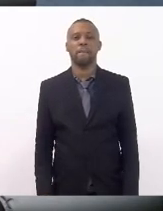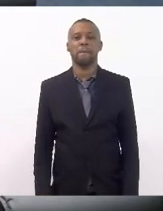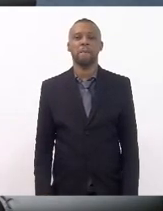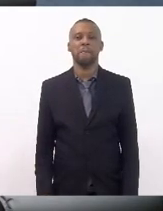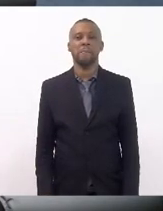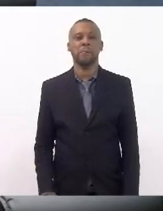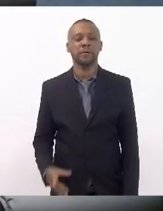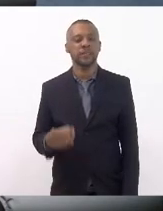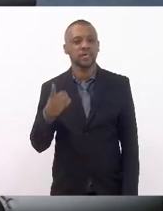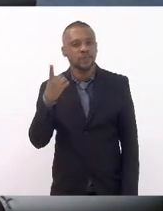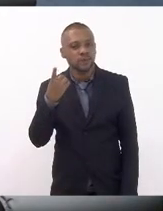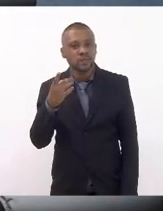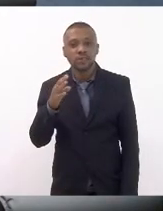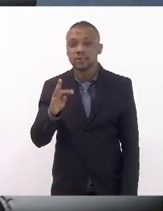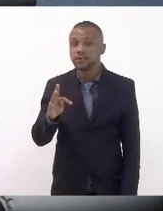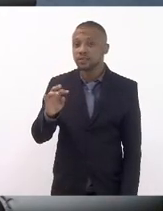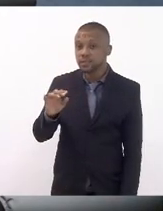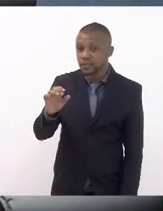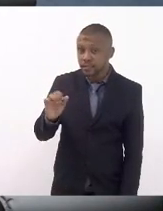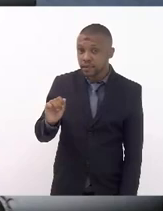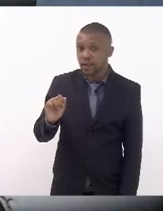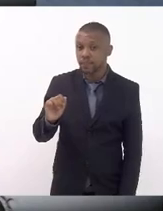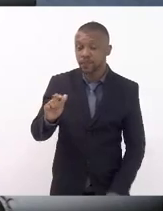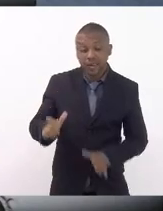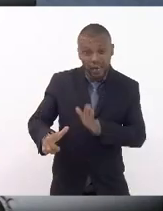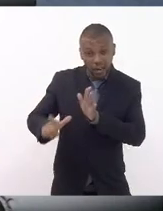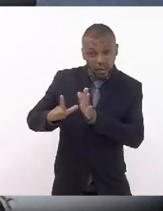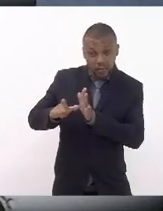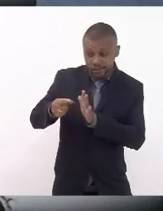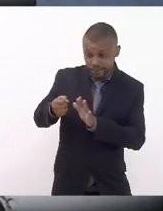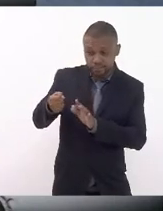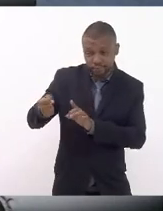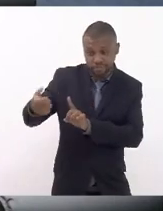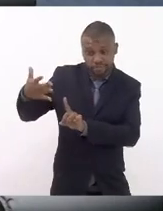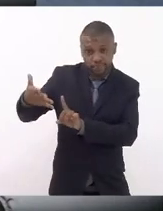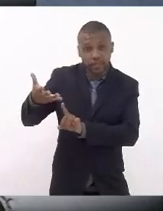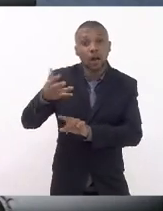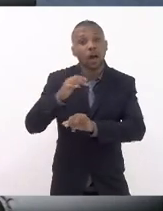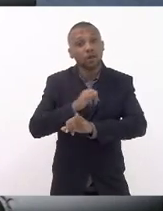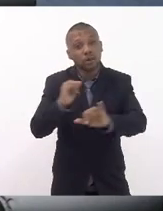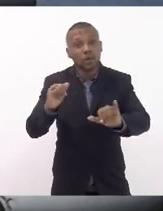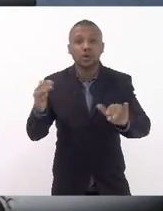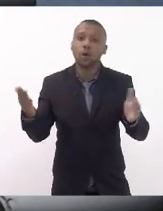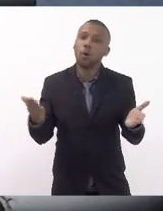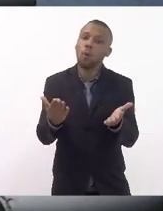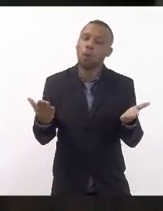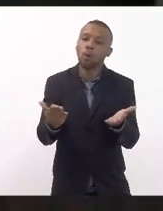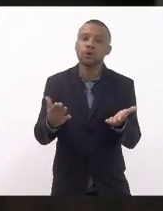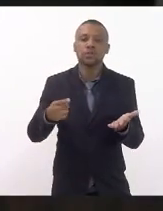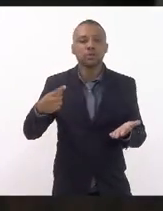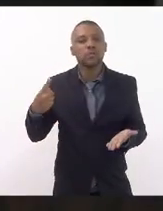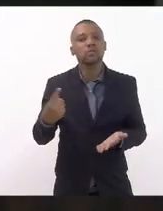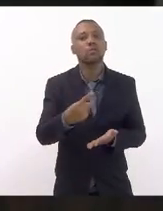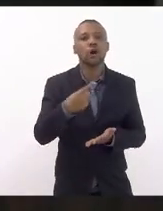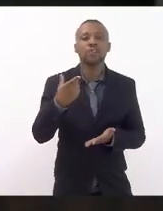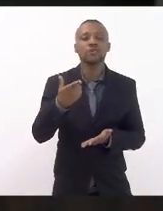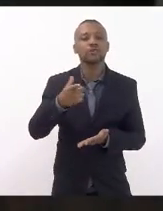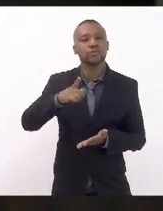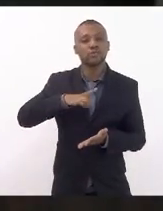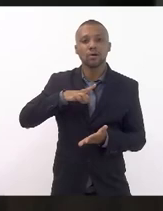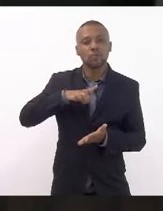deputada Tia, antes de passar para a Tia, é anunciar que hoje nós realizamos um